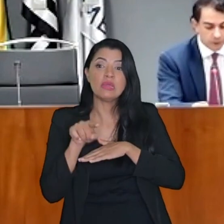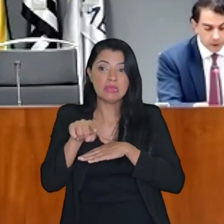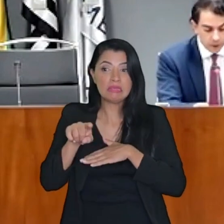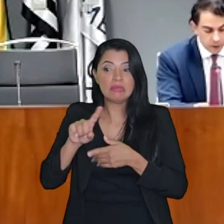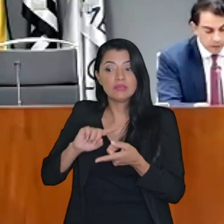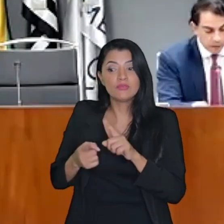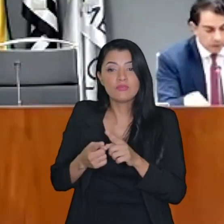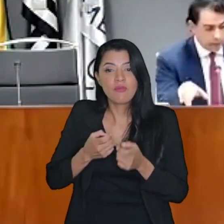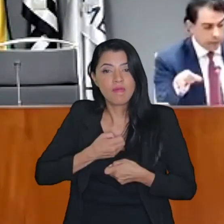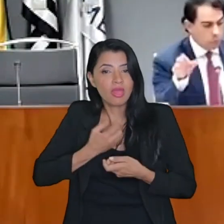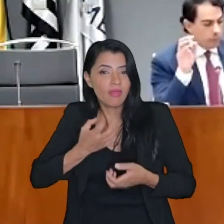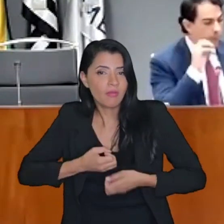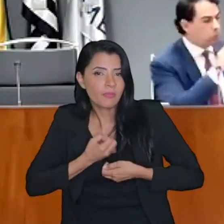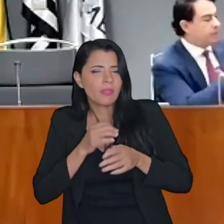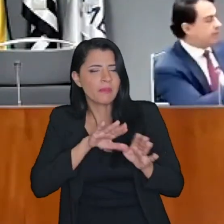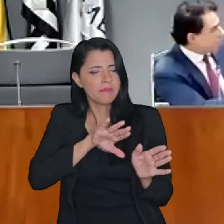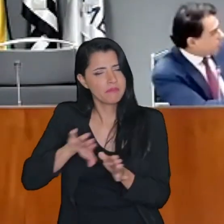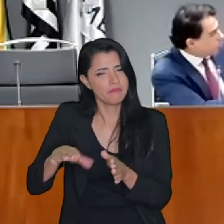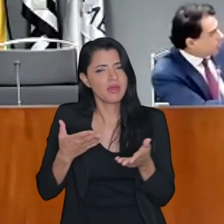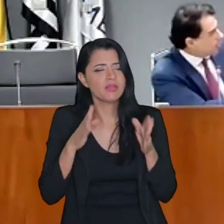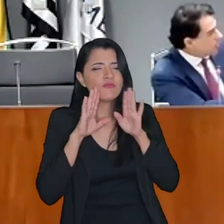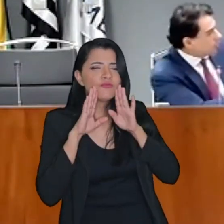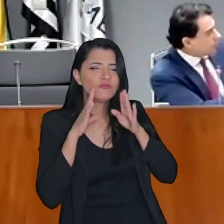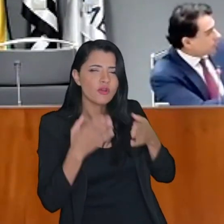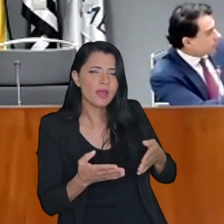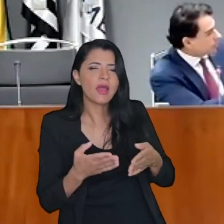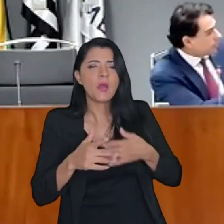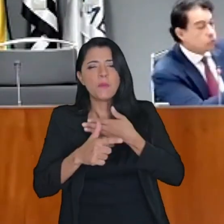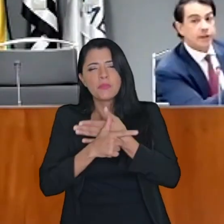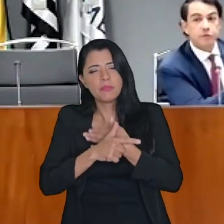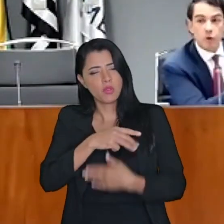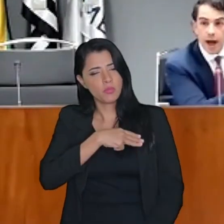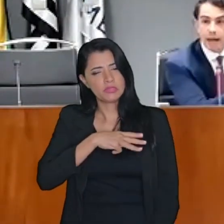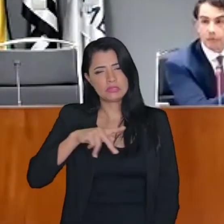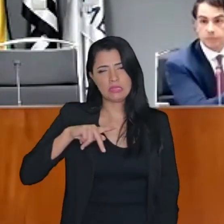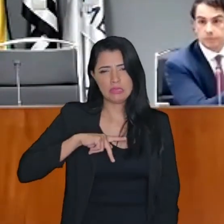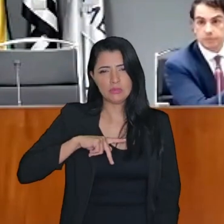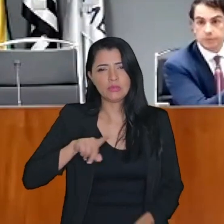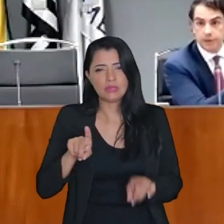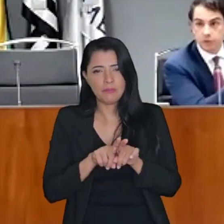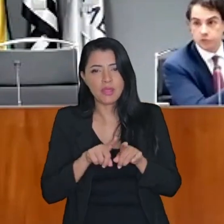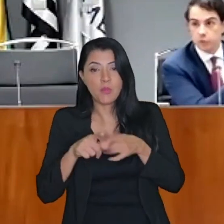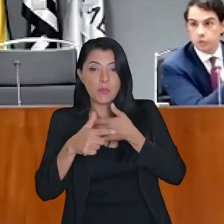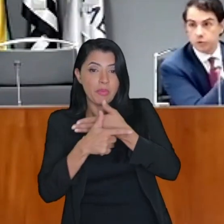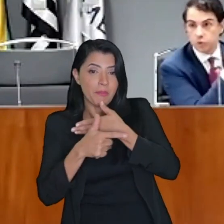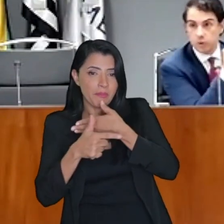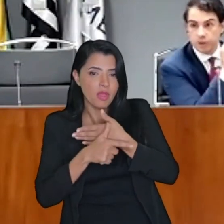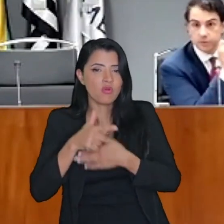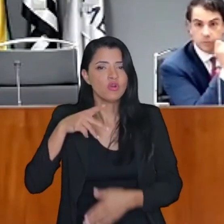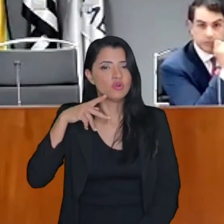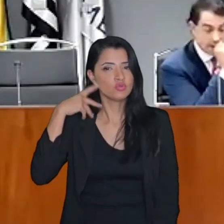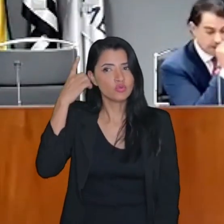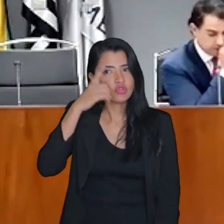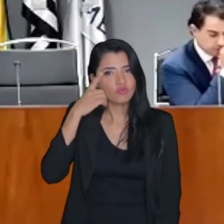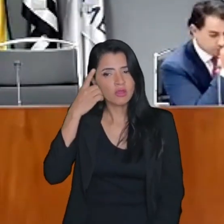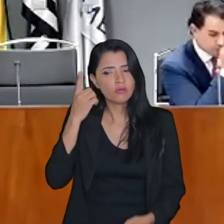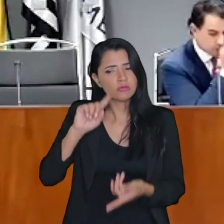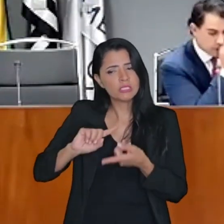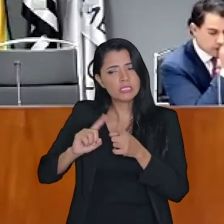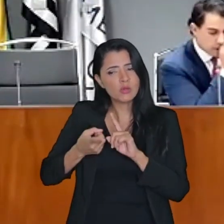discussão no papel do Ministério Público e do advogado que negocia o acordo de colaboração